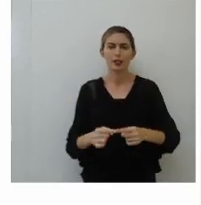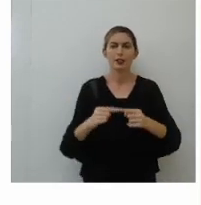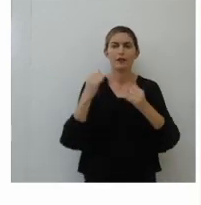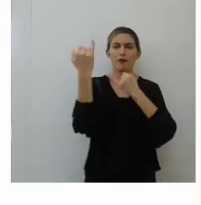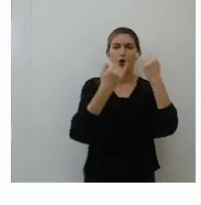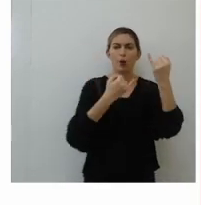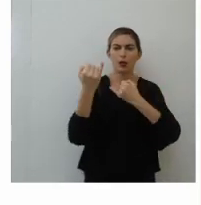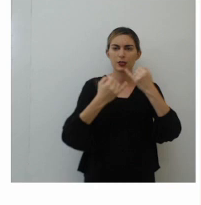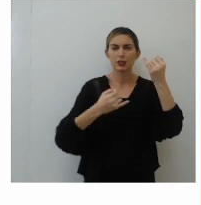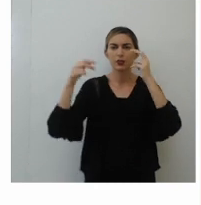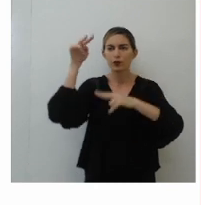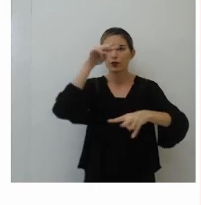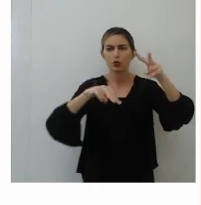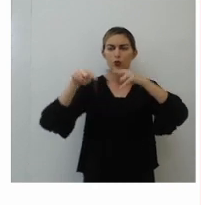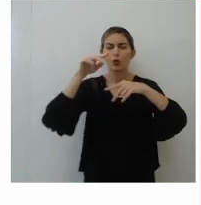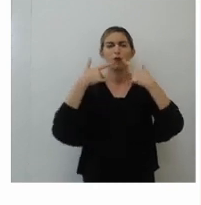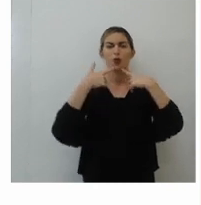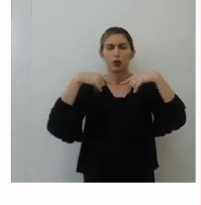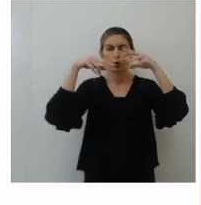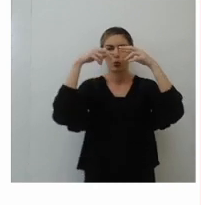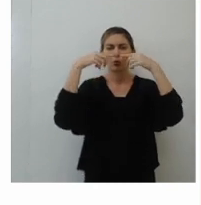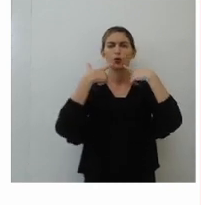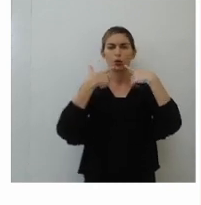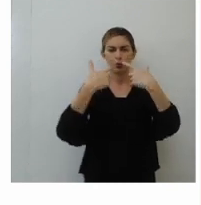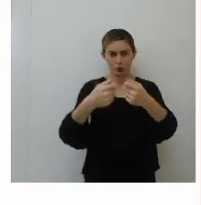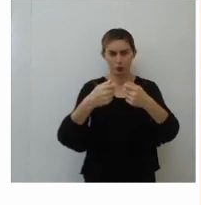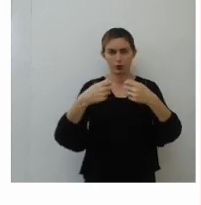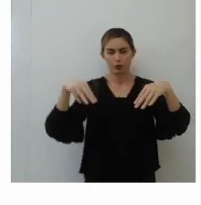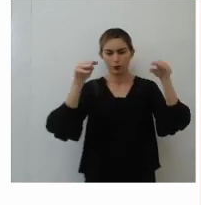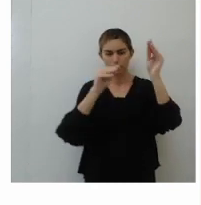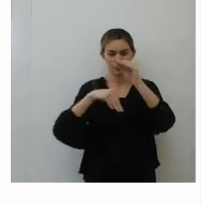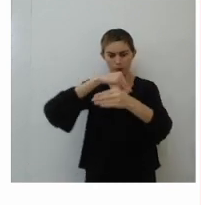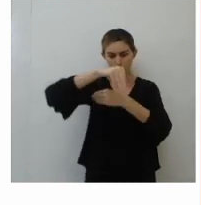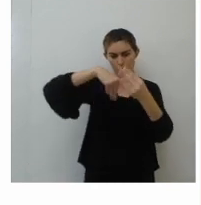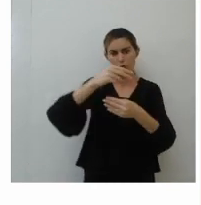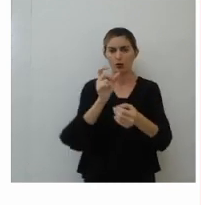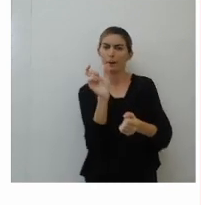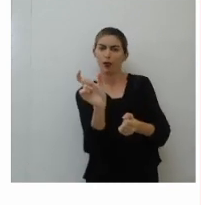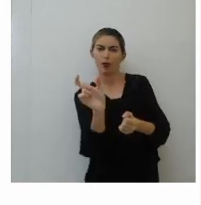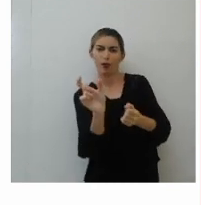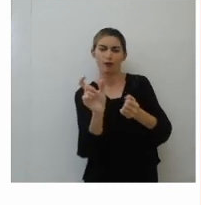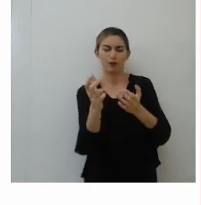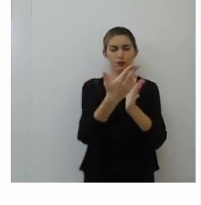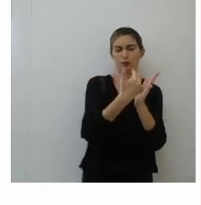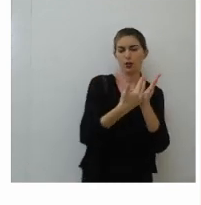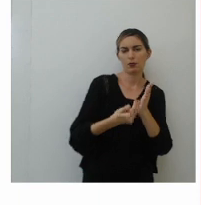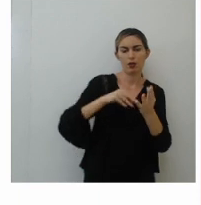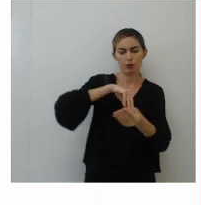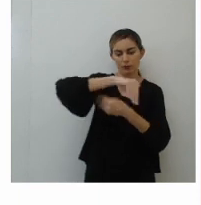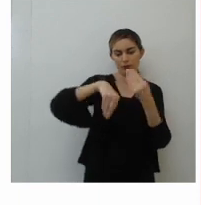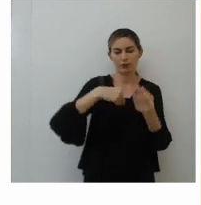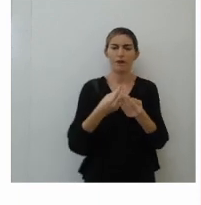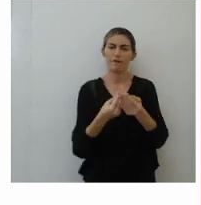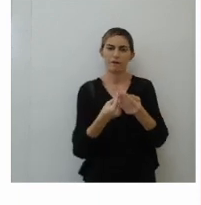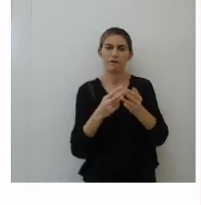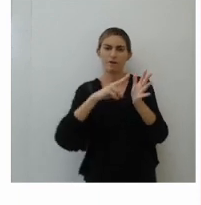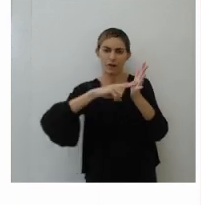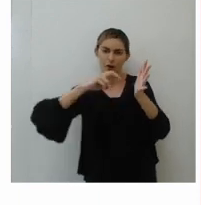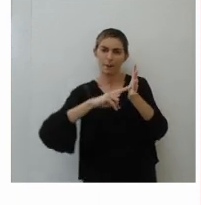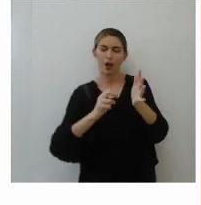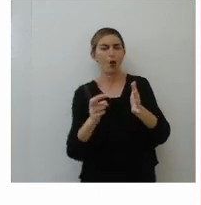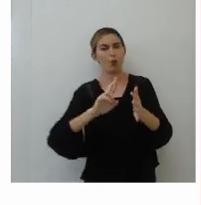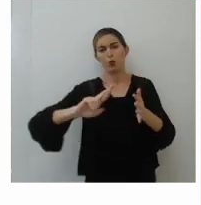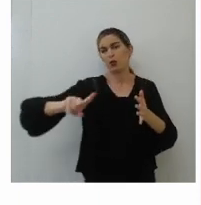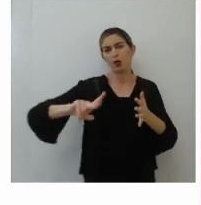recursos linguísticos. Verdade. A charge é um texto misto. Mistura a palavra com a imagem. Lembra disso? Texto não verbal e verbal. Tudo